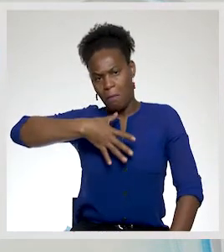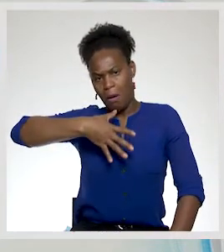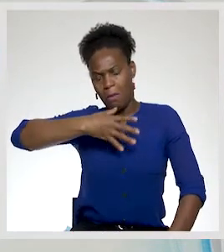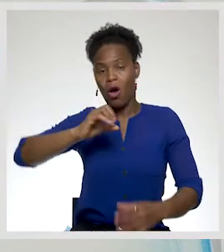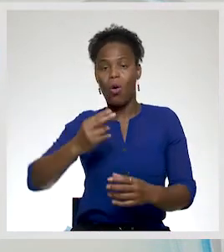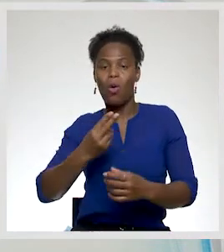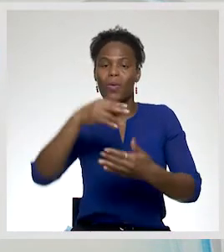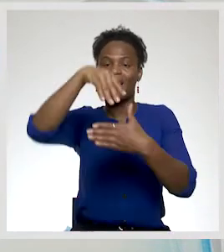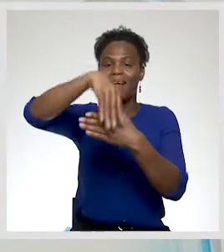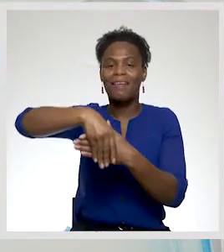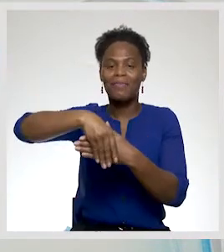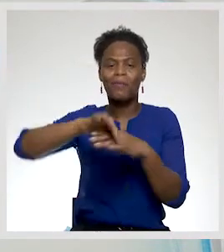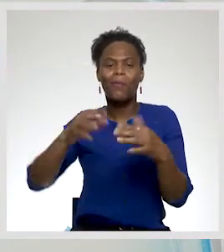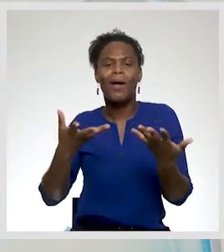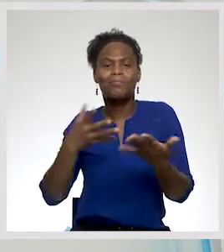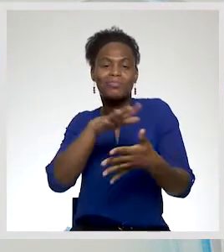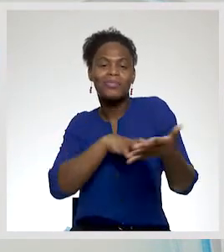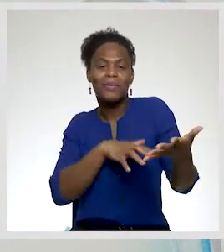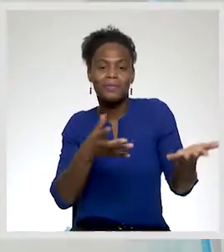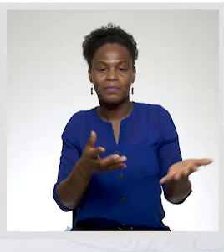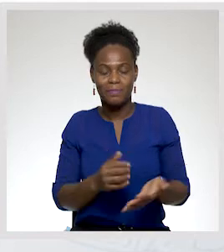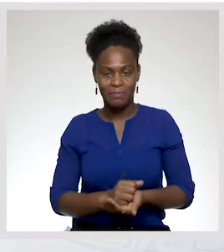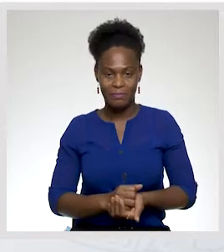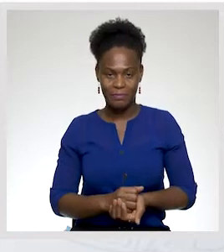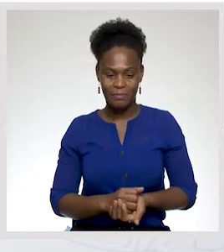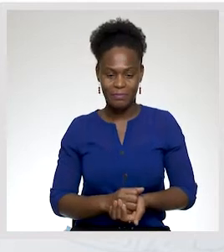história? Ou uma carta?